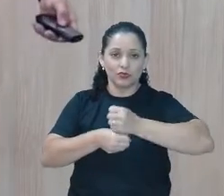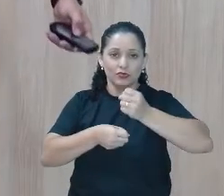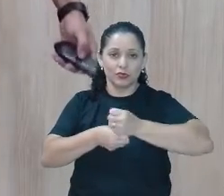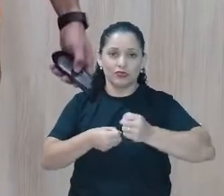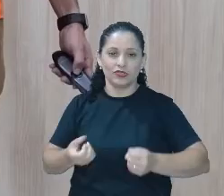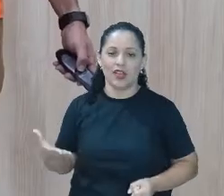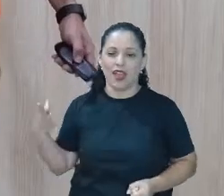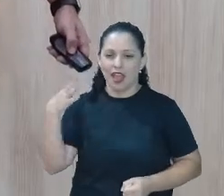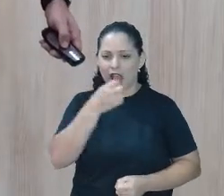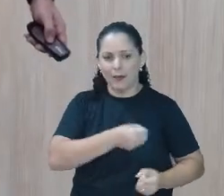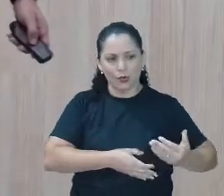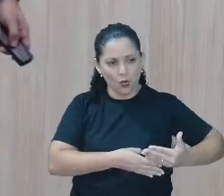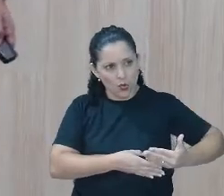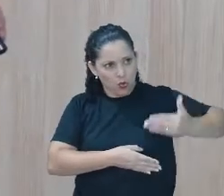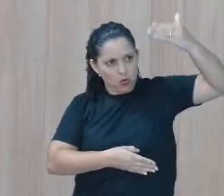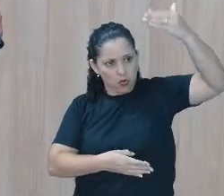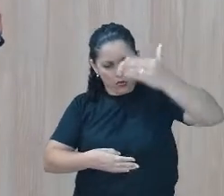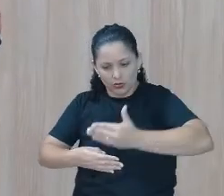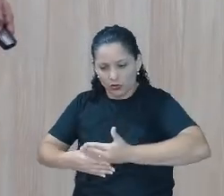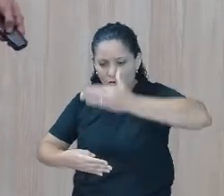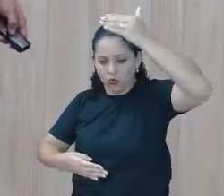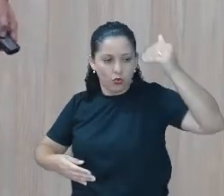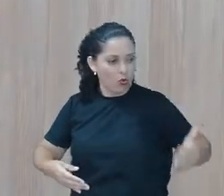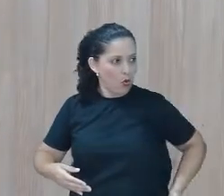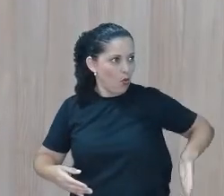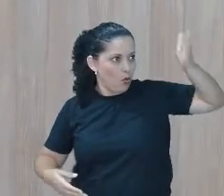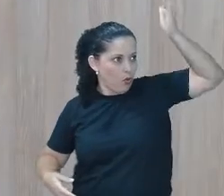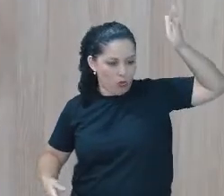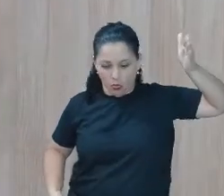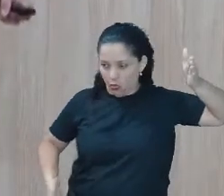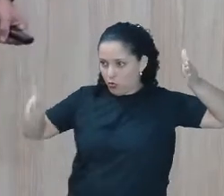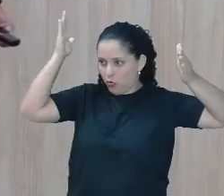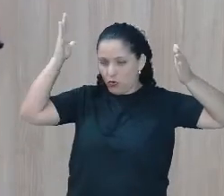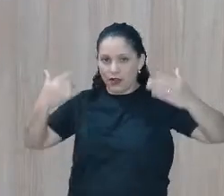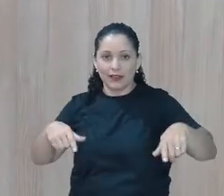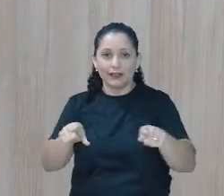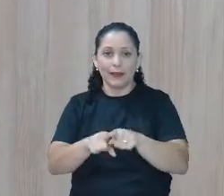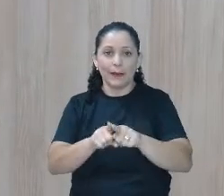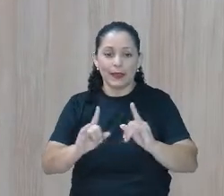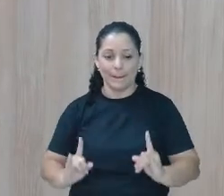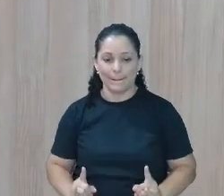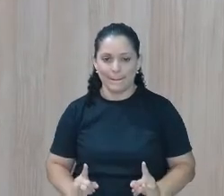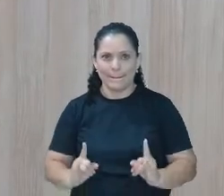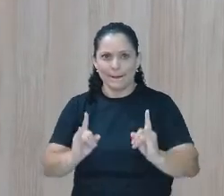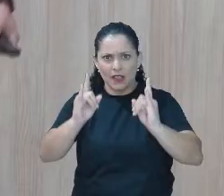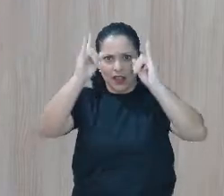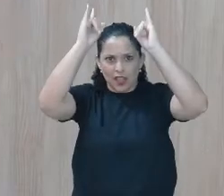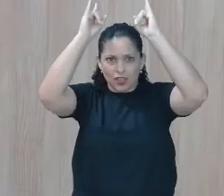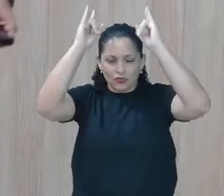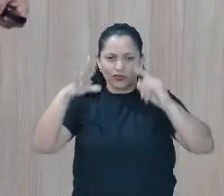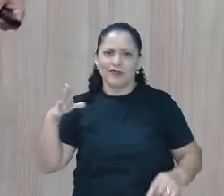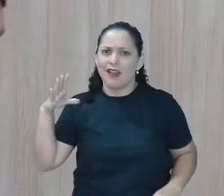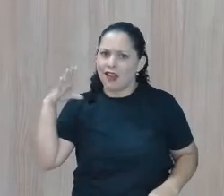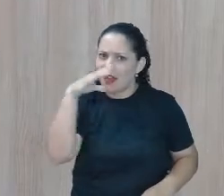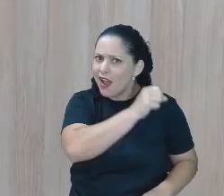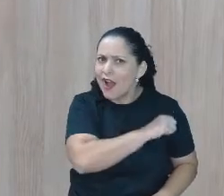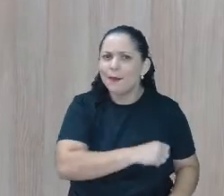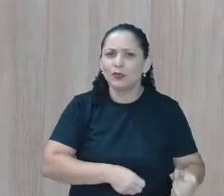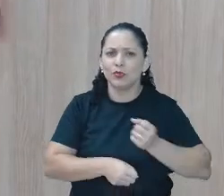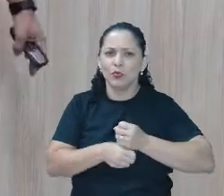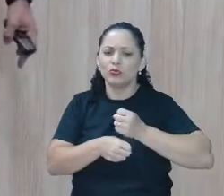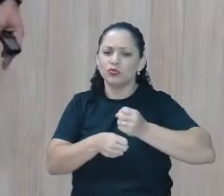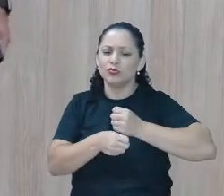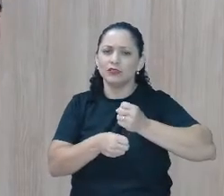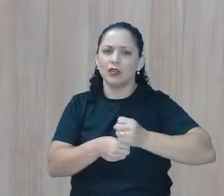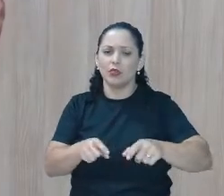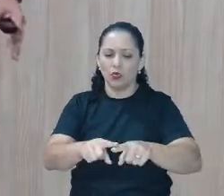rapidamente, né? Principalmente quando a gente fala também desses prédios, né? A gente vê aí esses condomínios sendo construídos, é